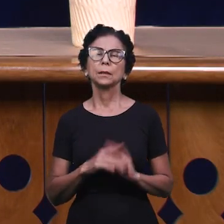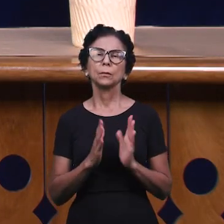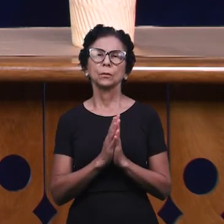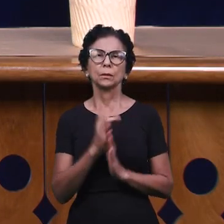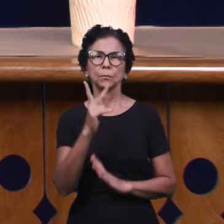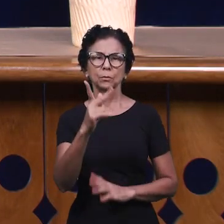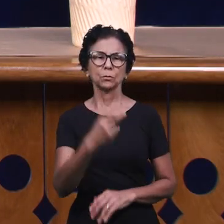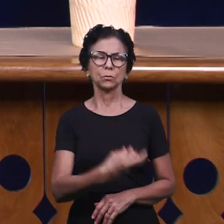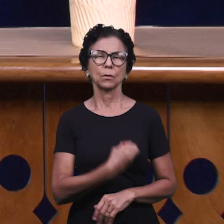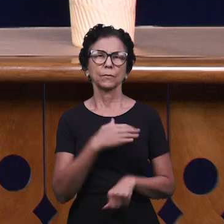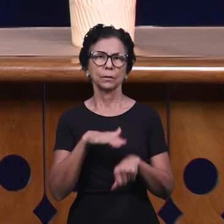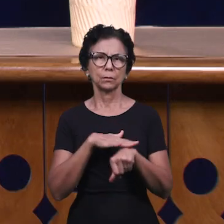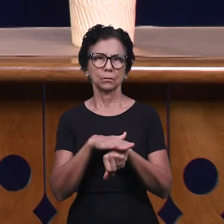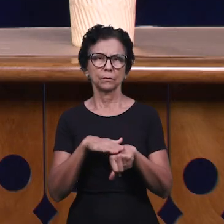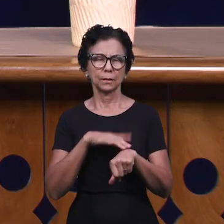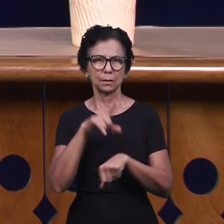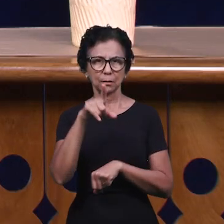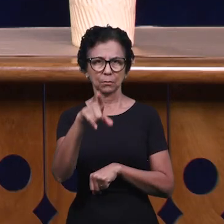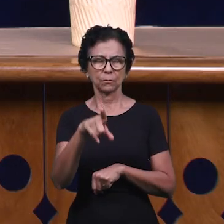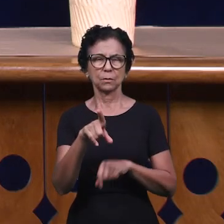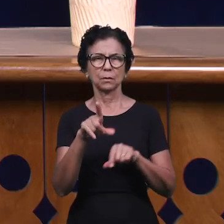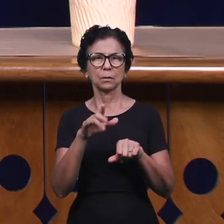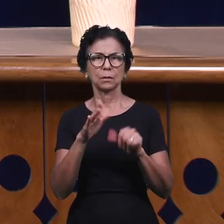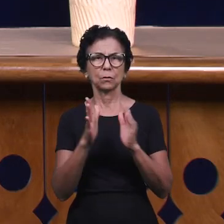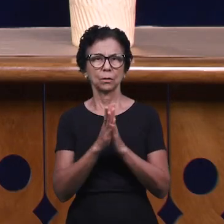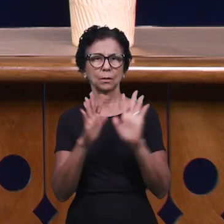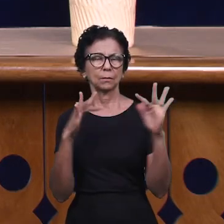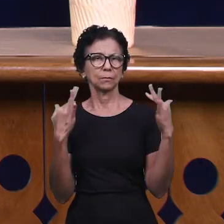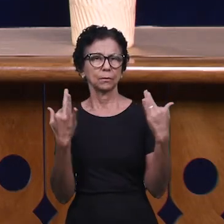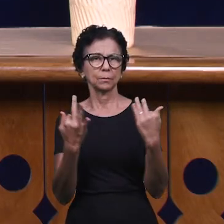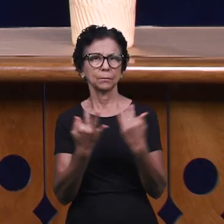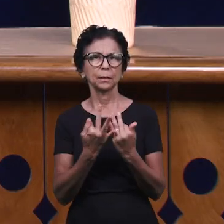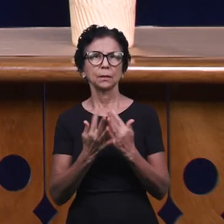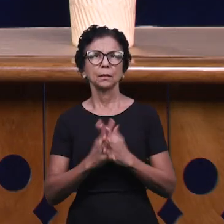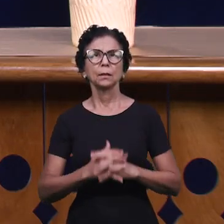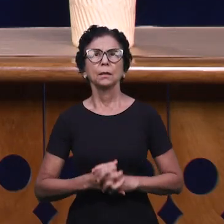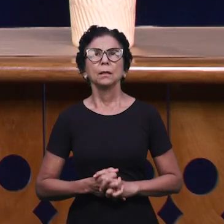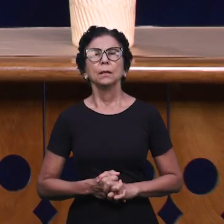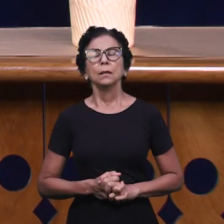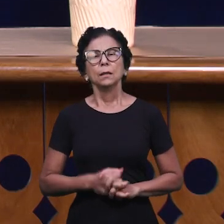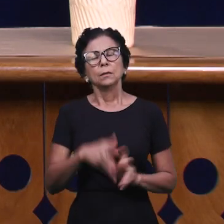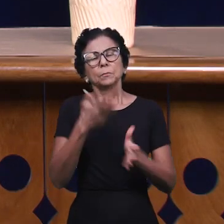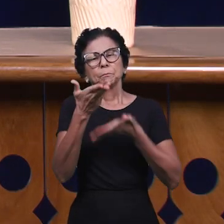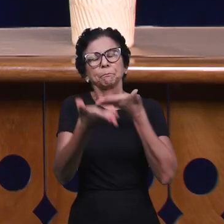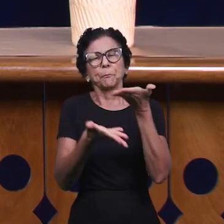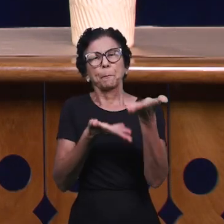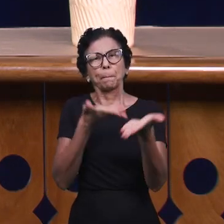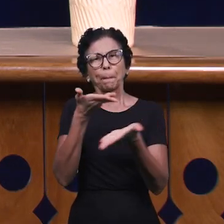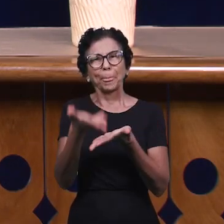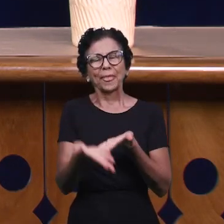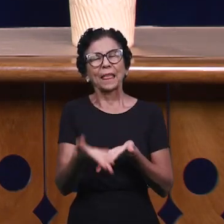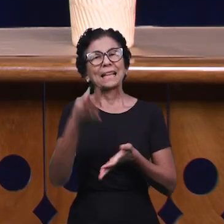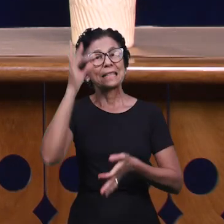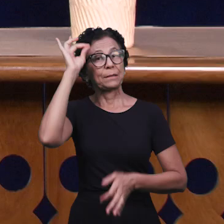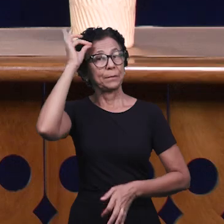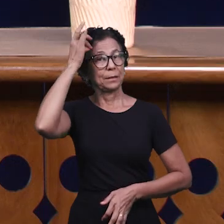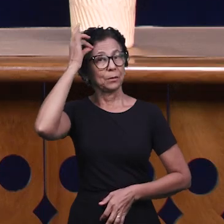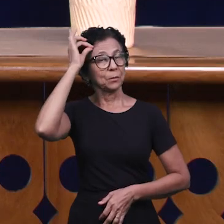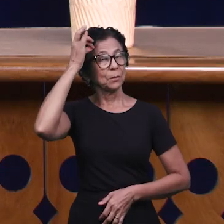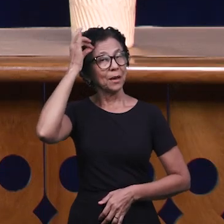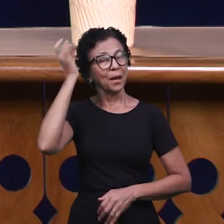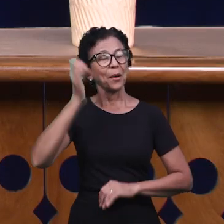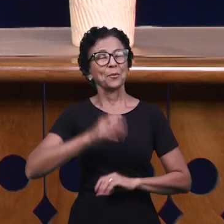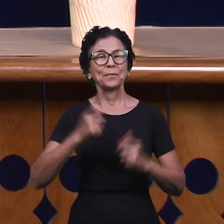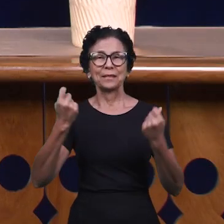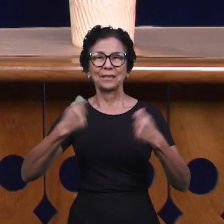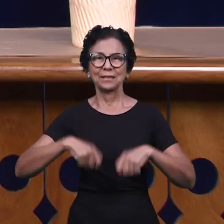para orar por você, para conversar com você, orar pela sua família, prestar uma assistência espiritual